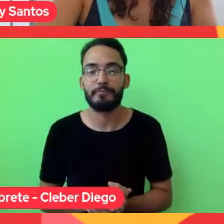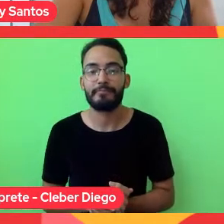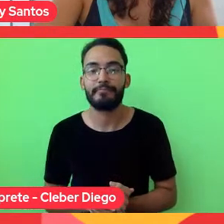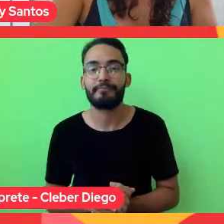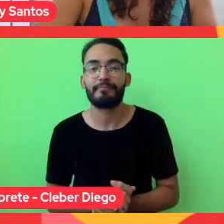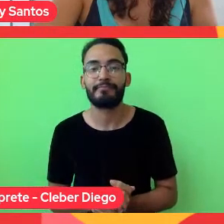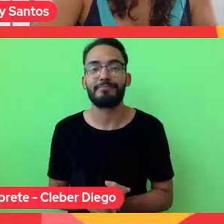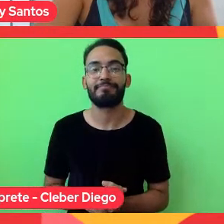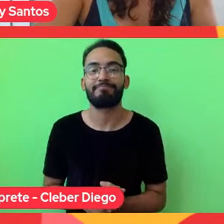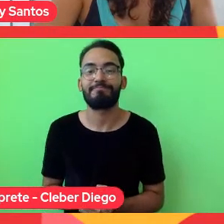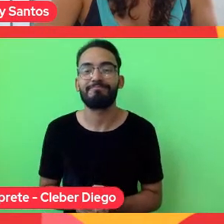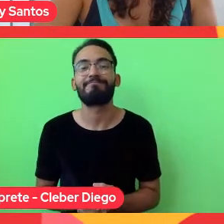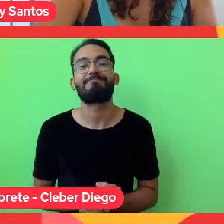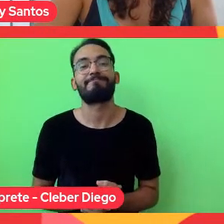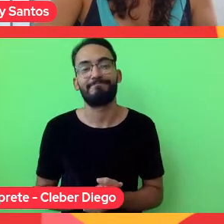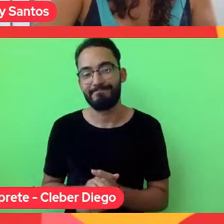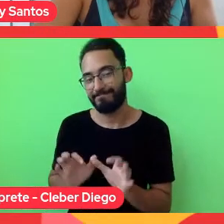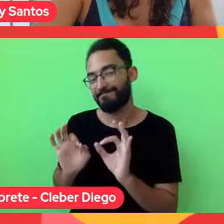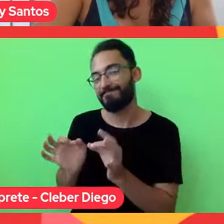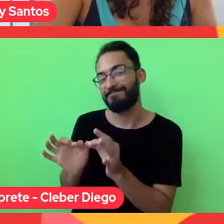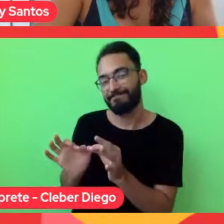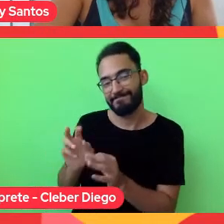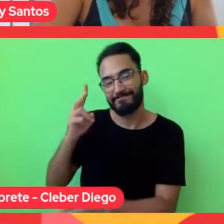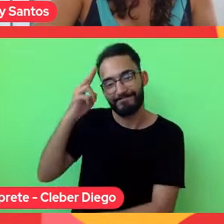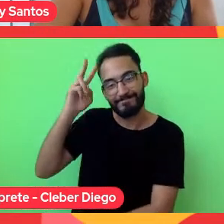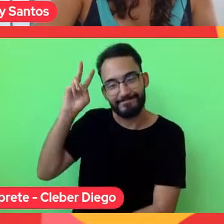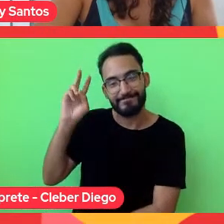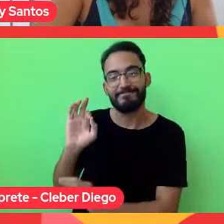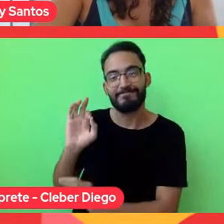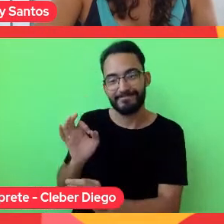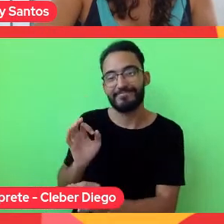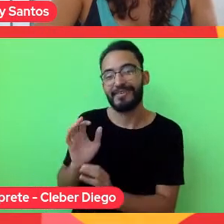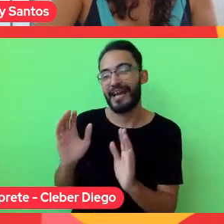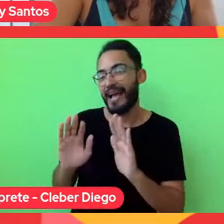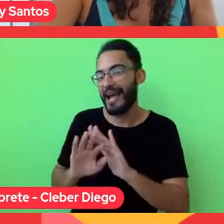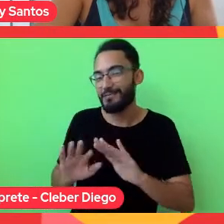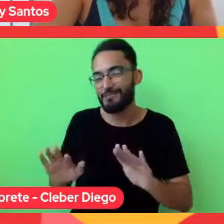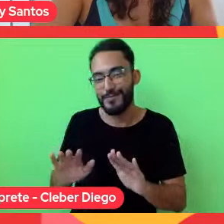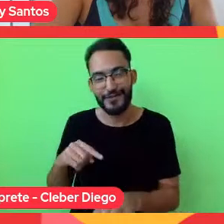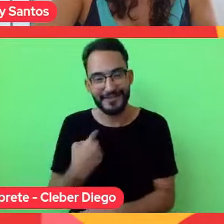Isso aí, gente, acabamos. Muito obrigada.